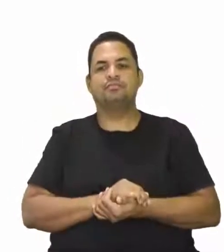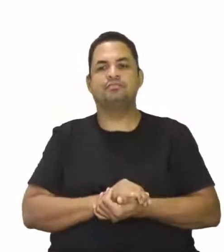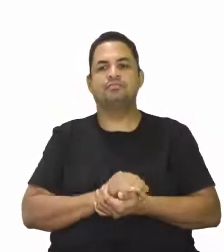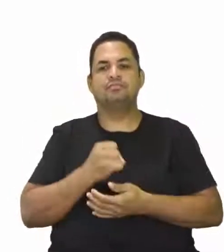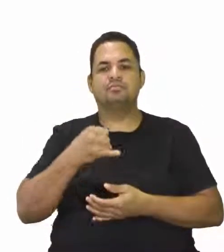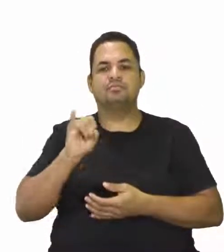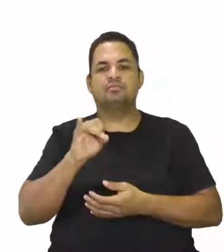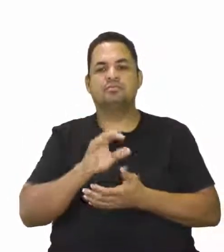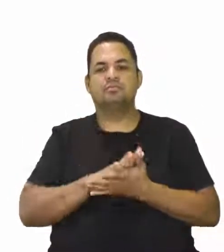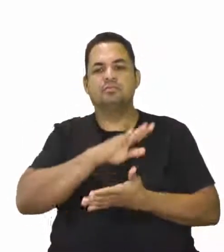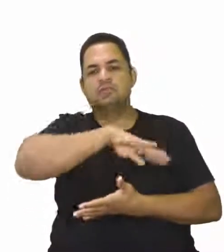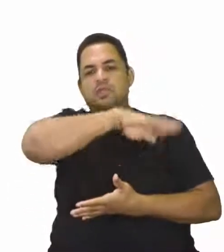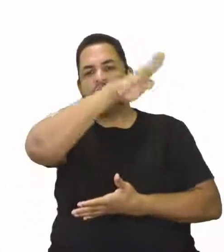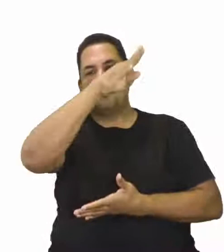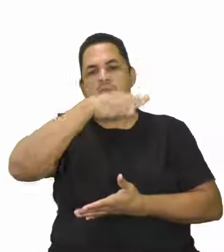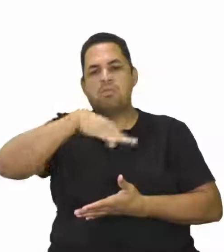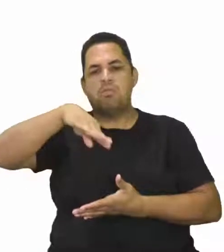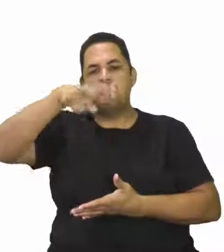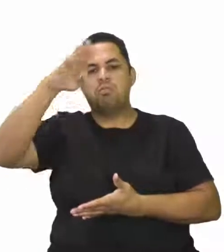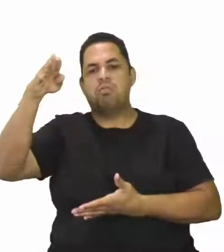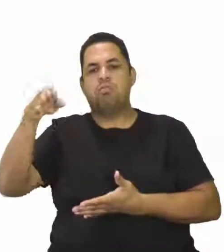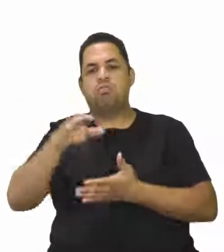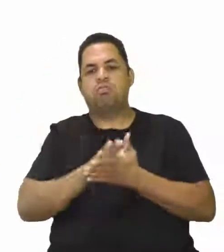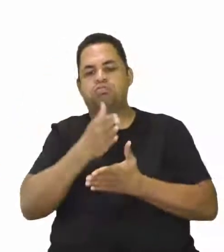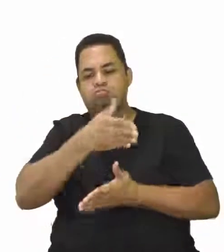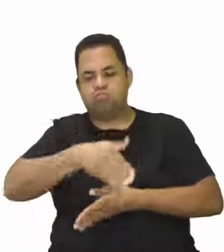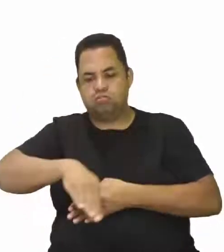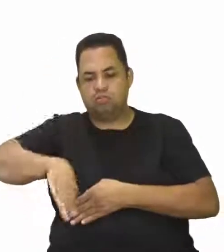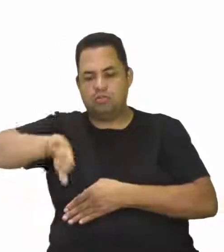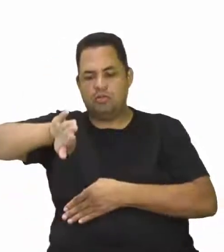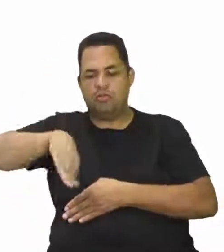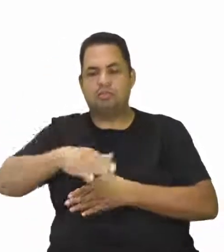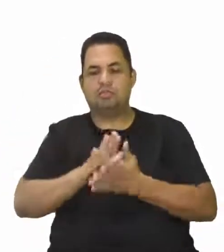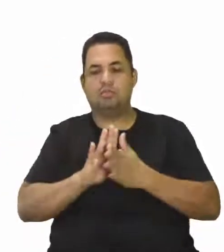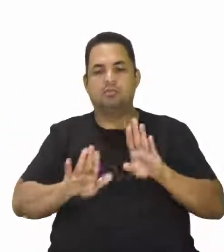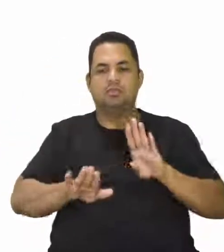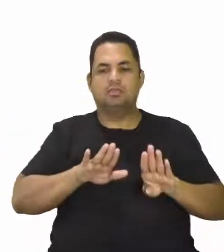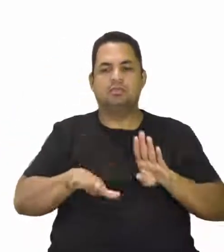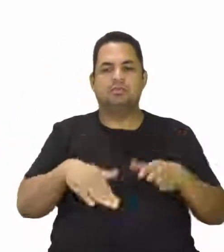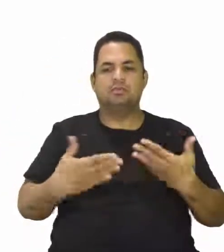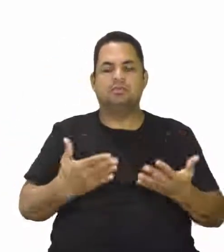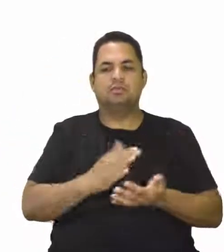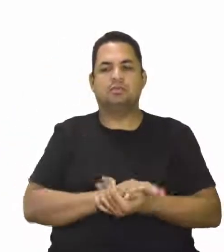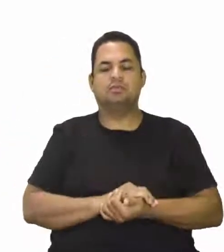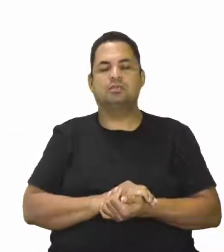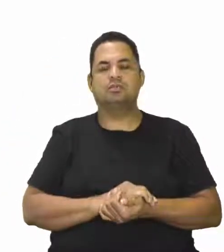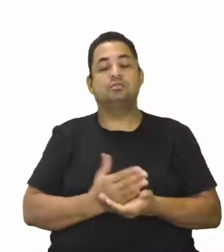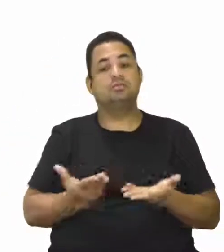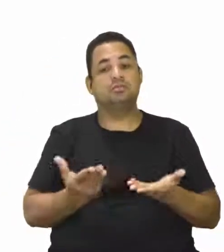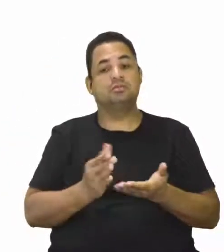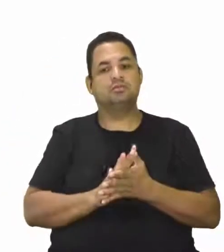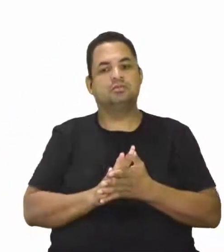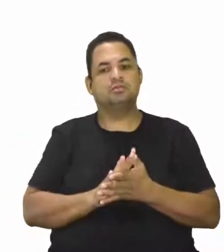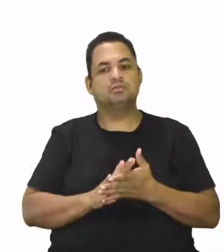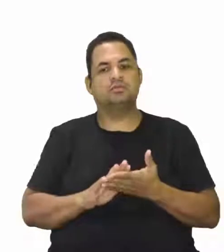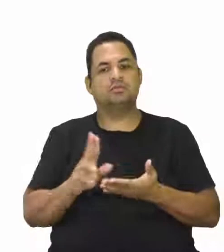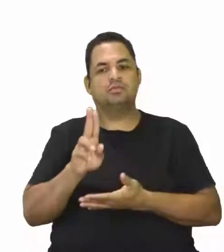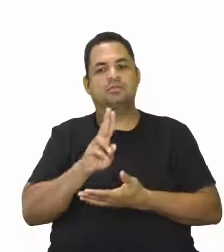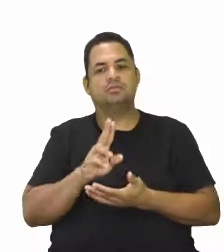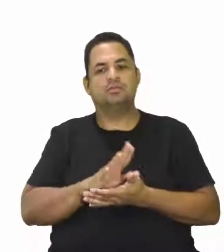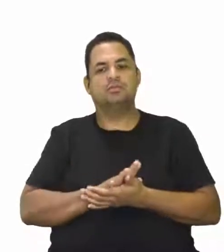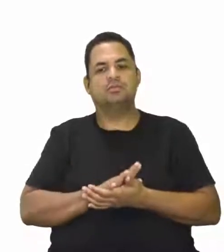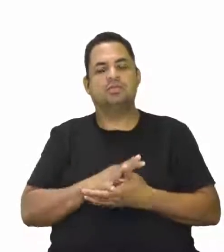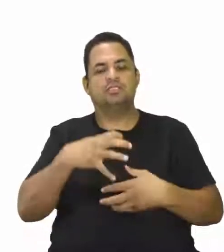se você está nas montanhas, se você está no vale, depende. Então E você pode experimentar toda